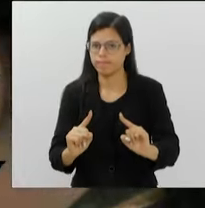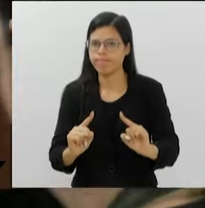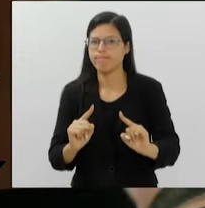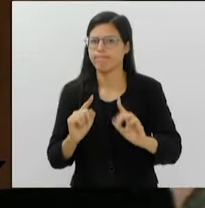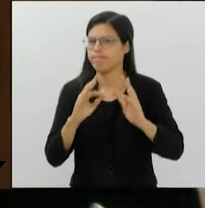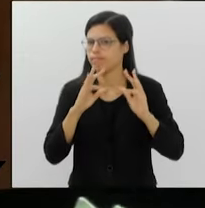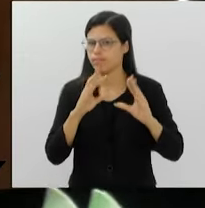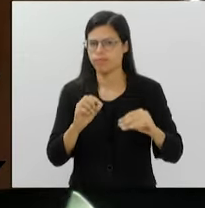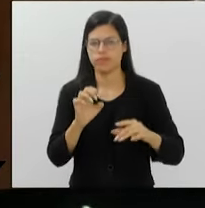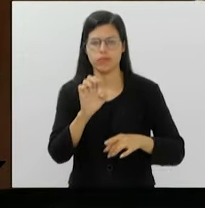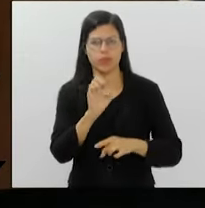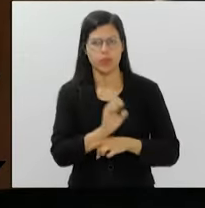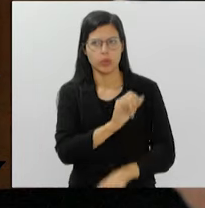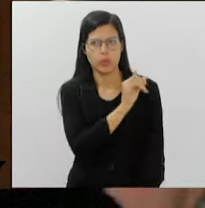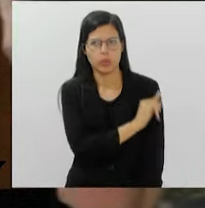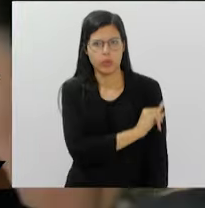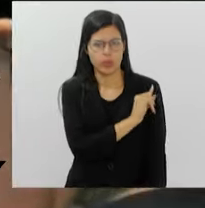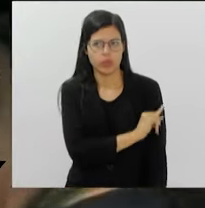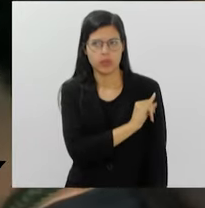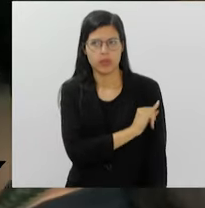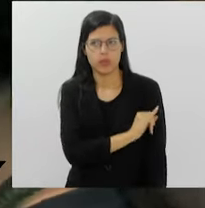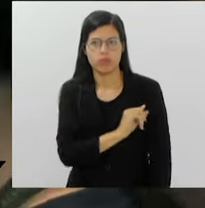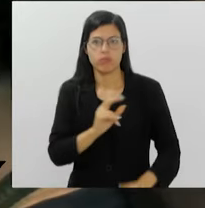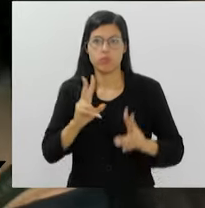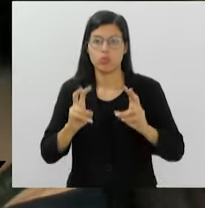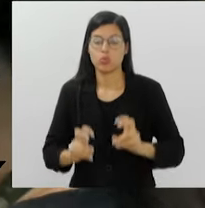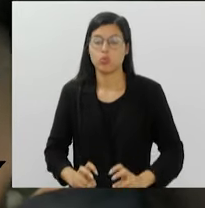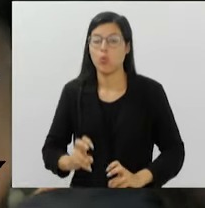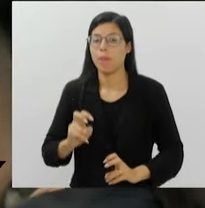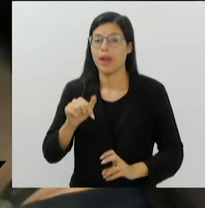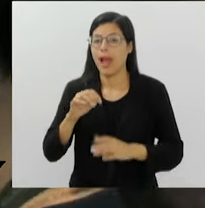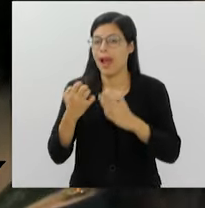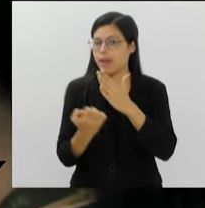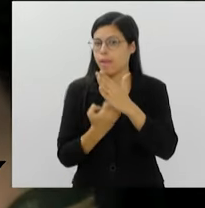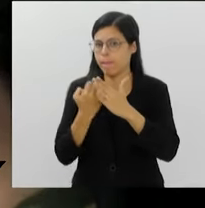Janeiro sobre as águas do Rio, presidente.